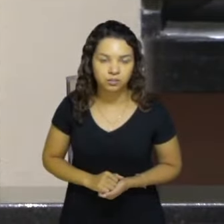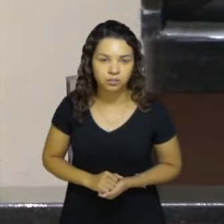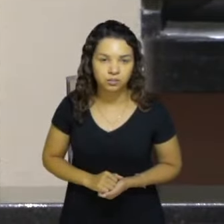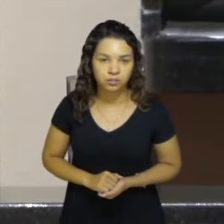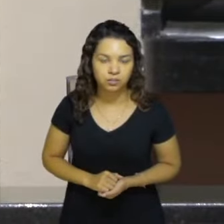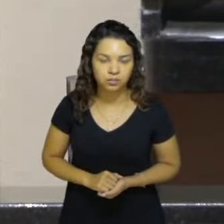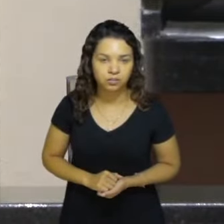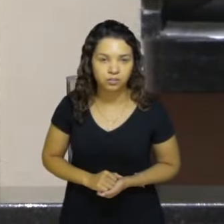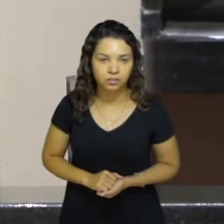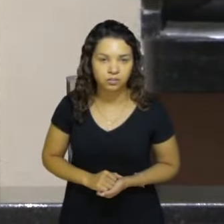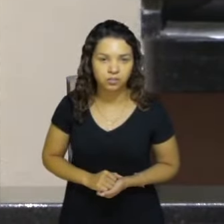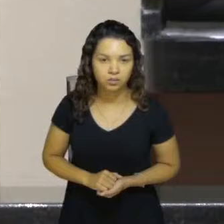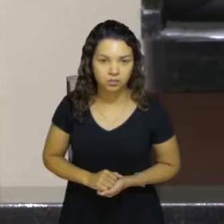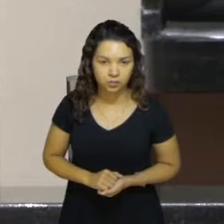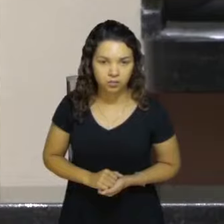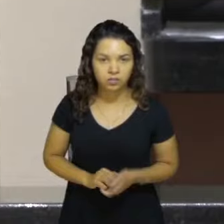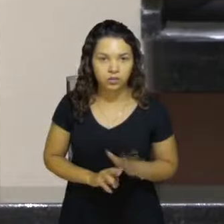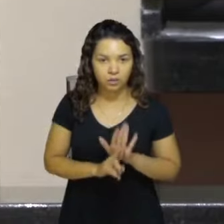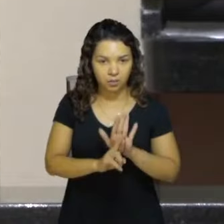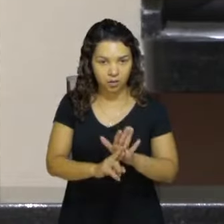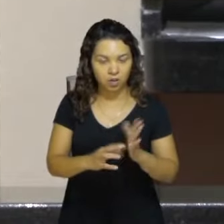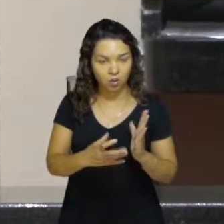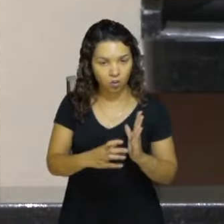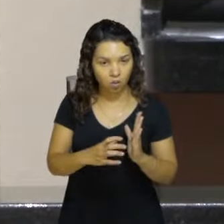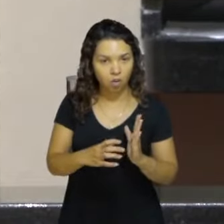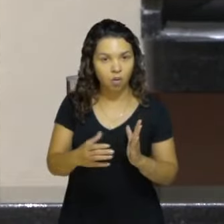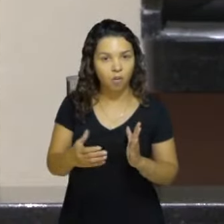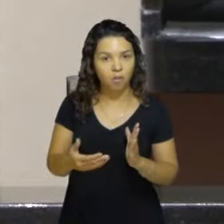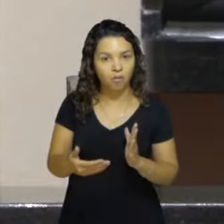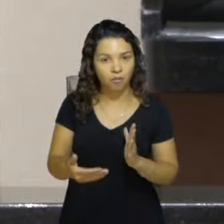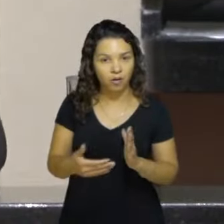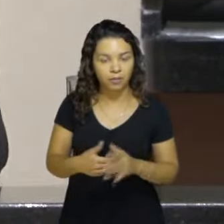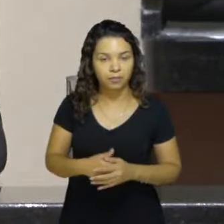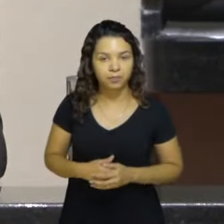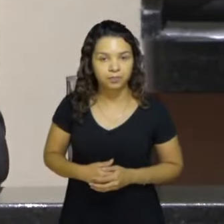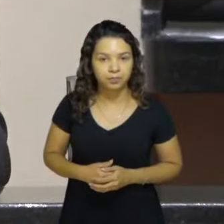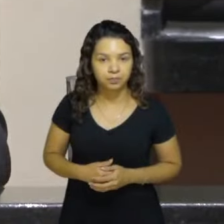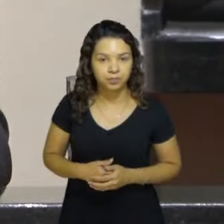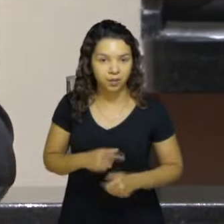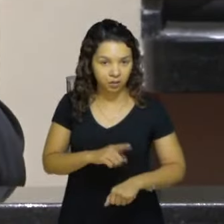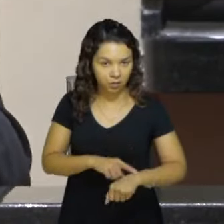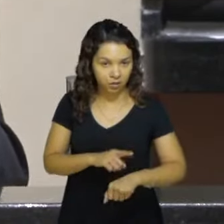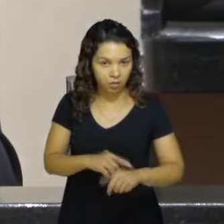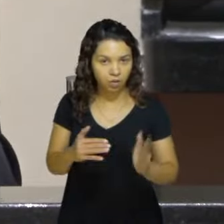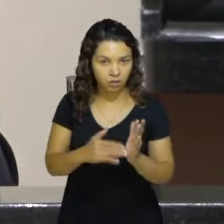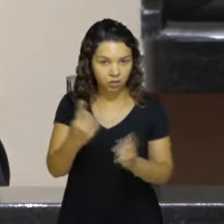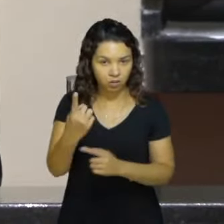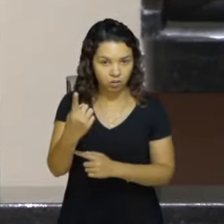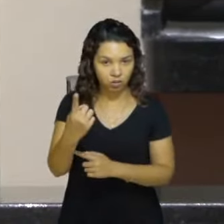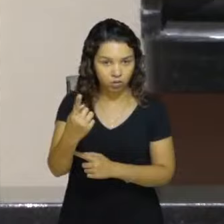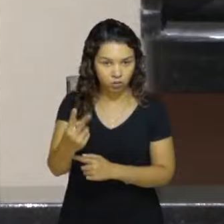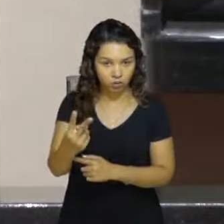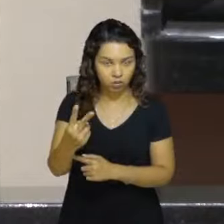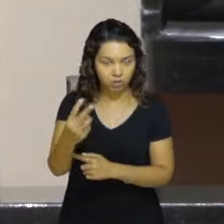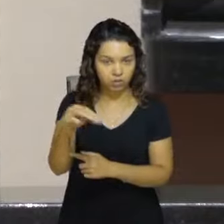falará em nome do Bloco e Vossa Excelência tem o tempo de até 12 minutos.